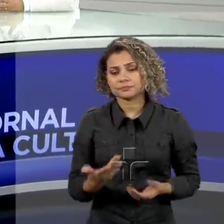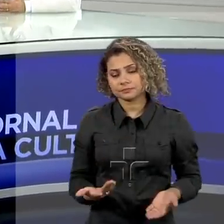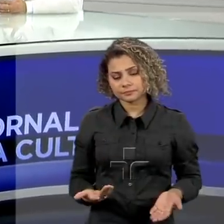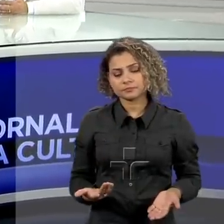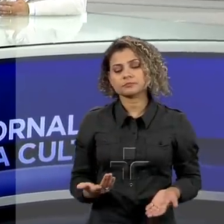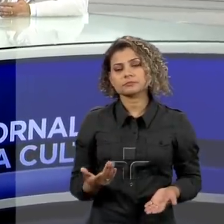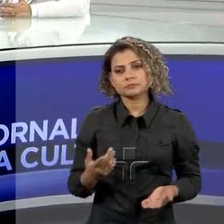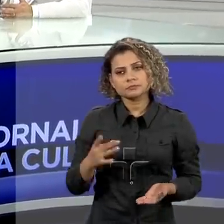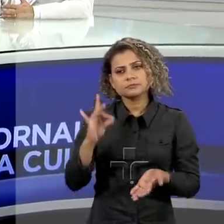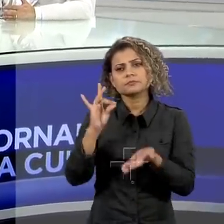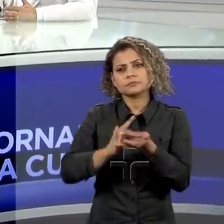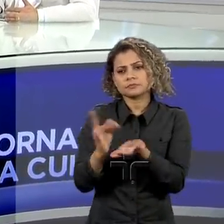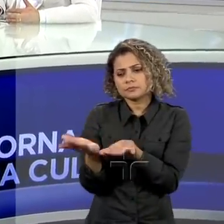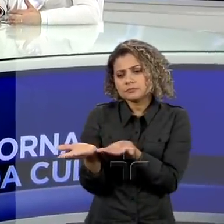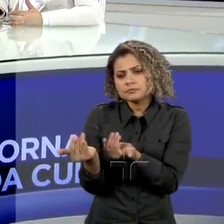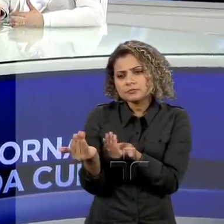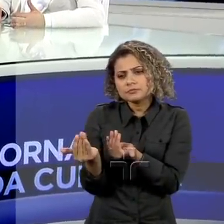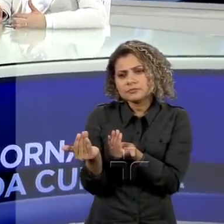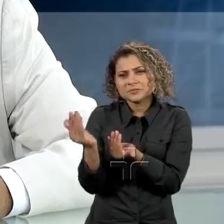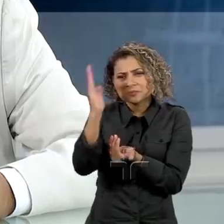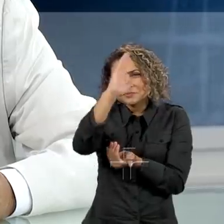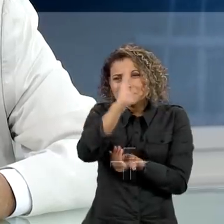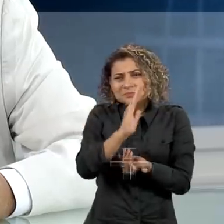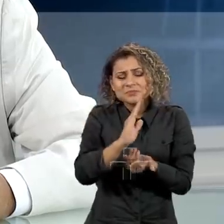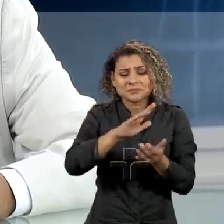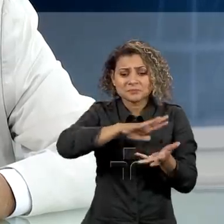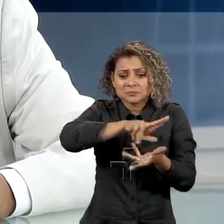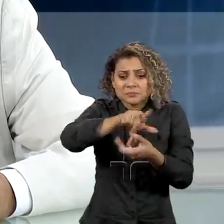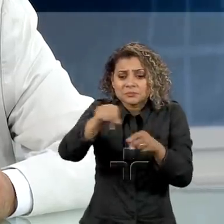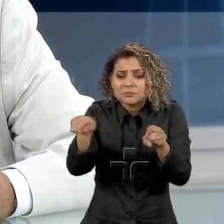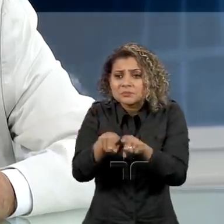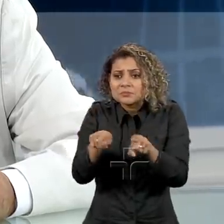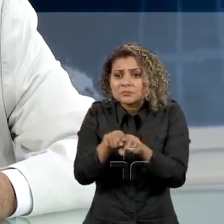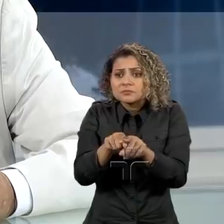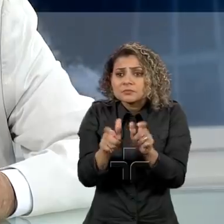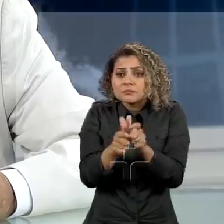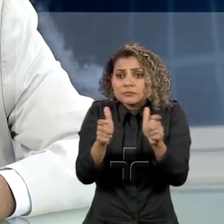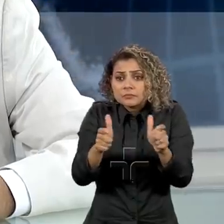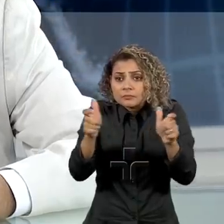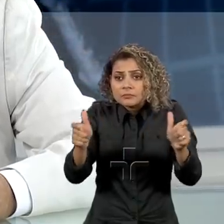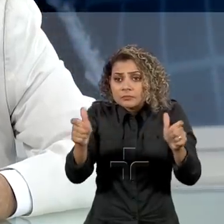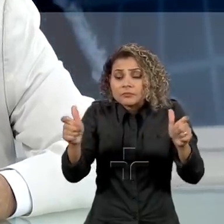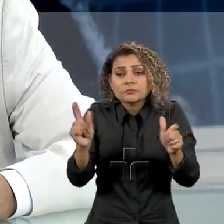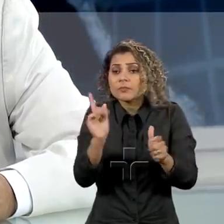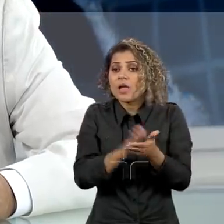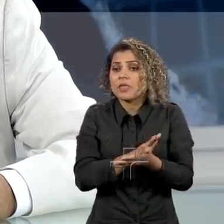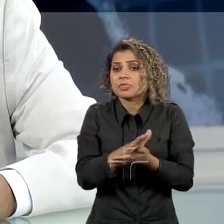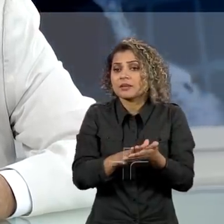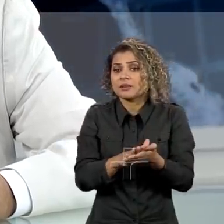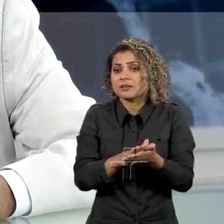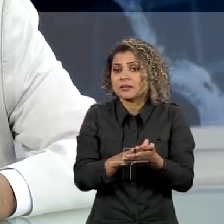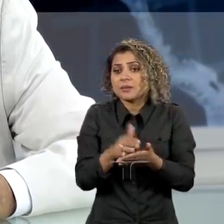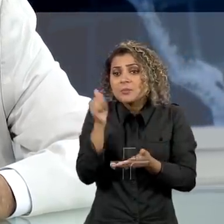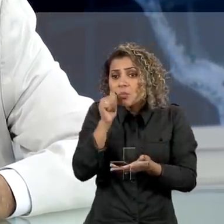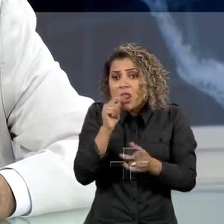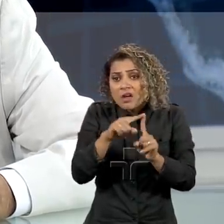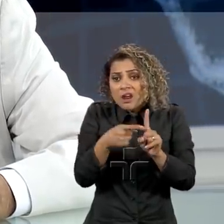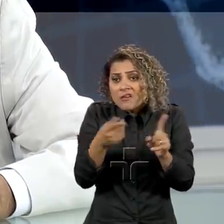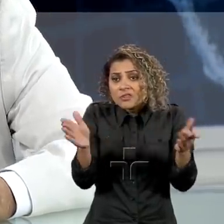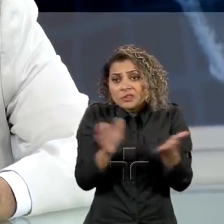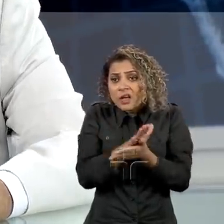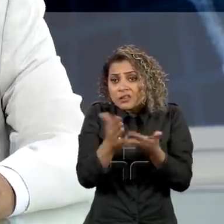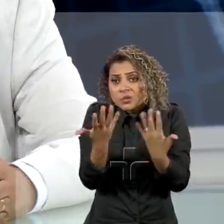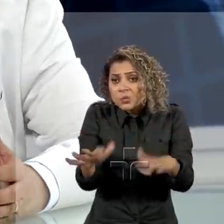o decréscimo de jovens no mundo, principalmente nas sociedades mais organizadas, é gigantesco. As mulheres não querem ter